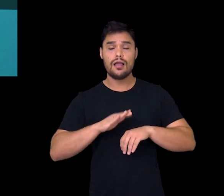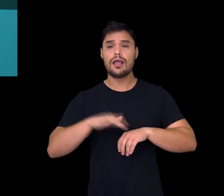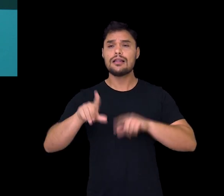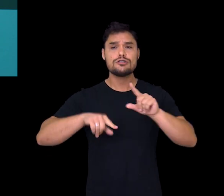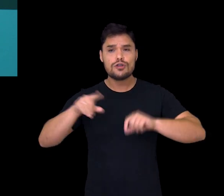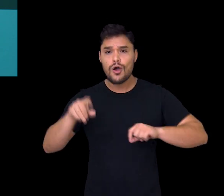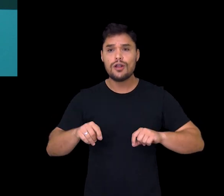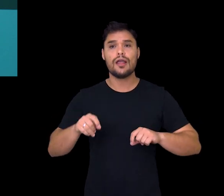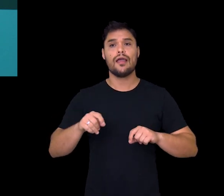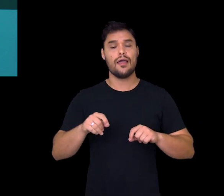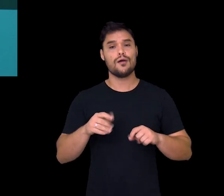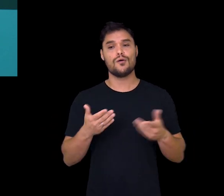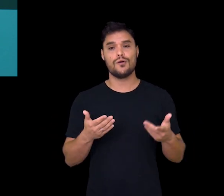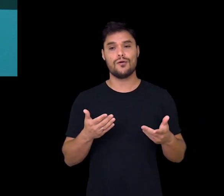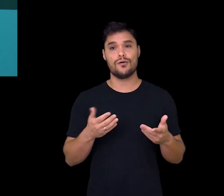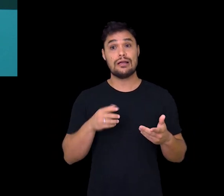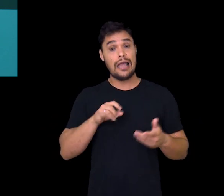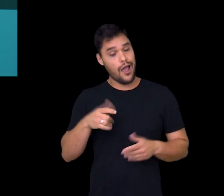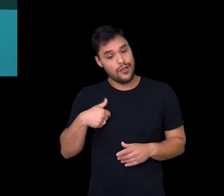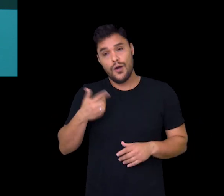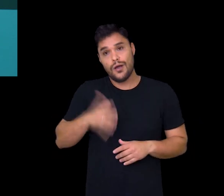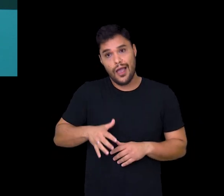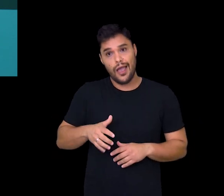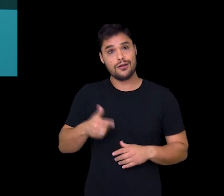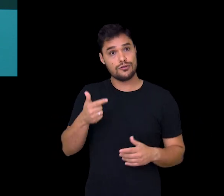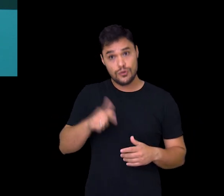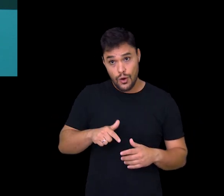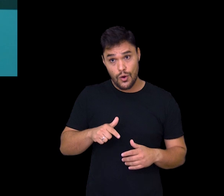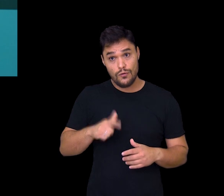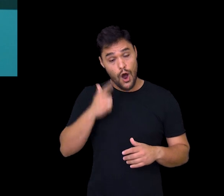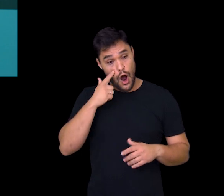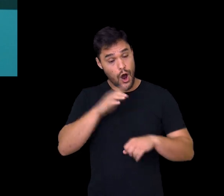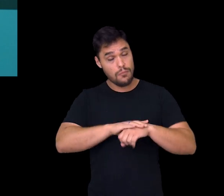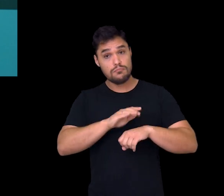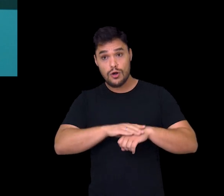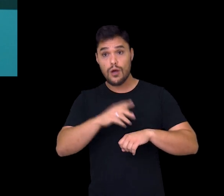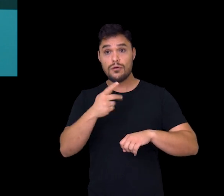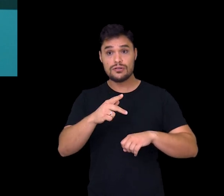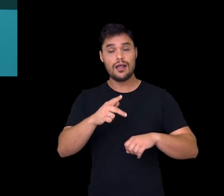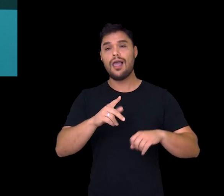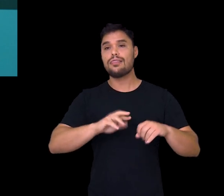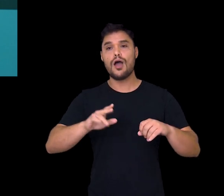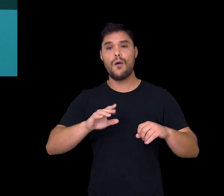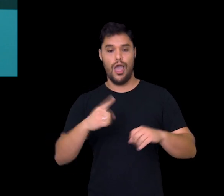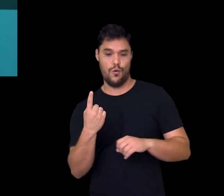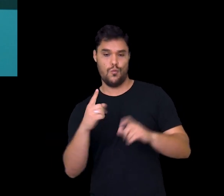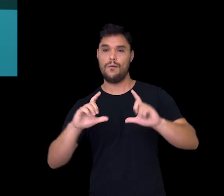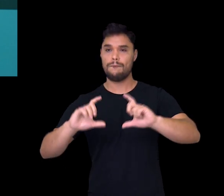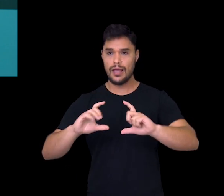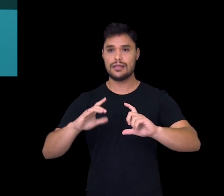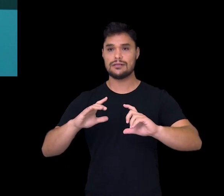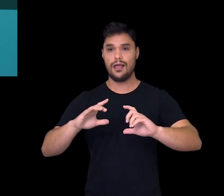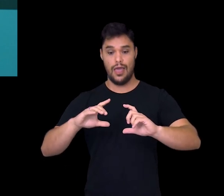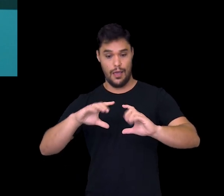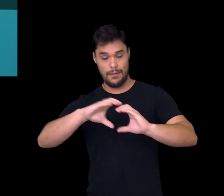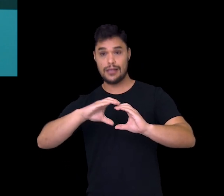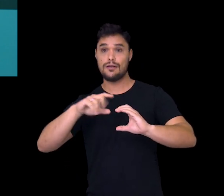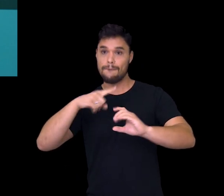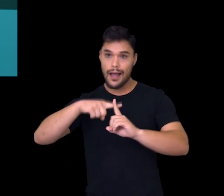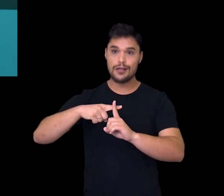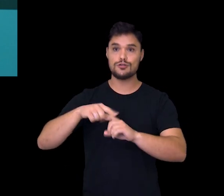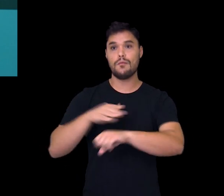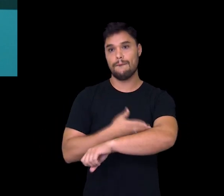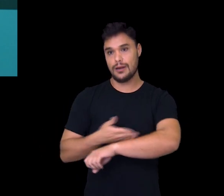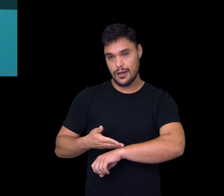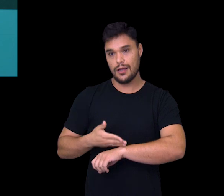falou assim, olha, se não quero que repitam. Vocês têm que... Porque não é uma peça só, são 3 peças mais uma branca. Maurício Mata, arquiteto. Então ele falou